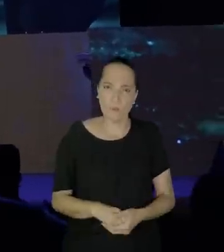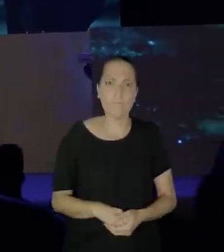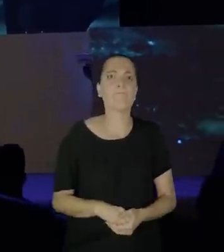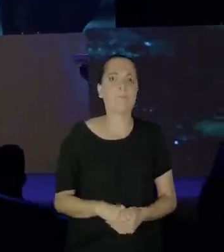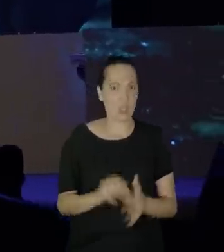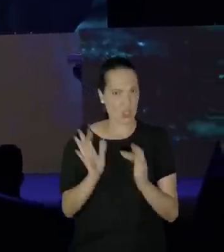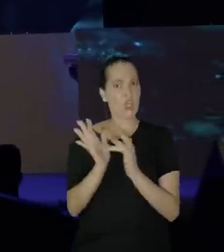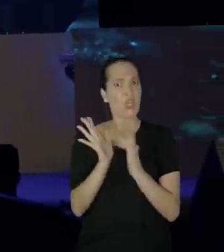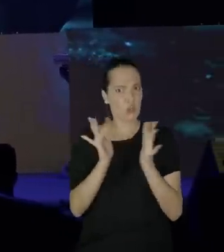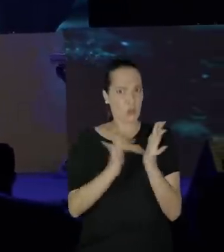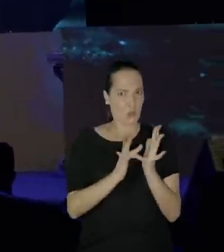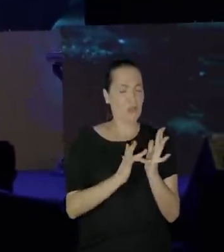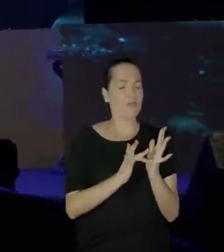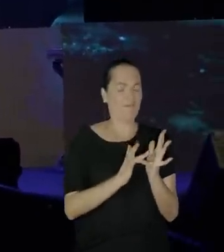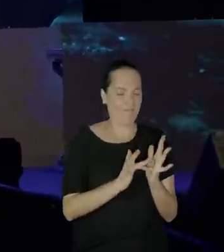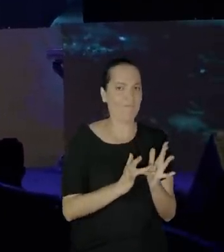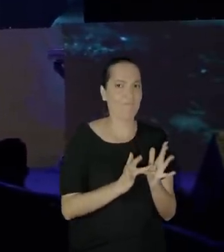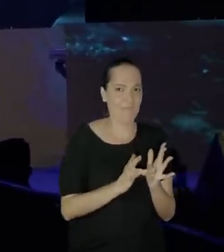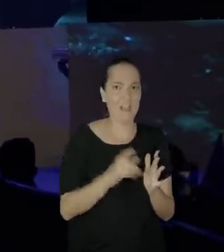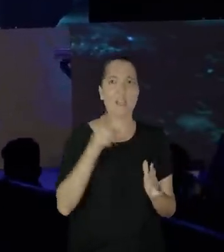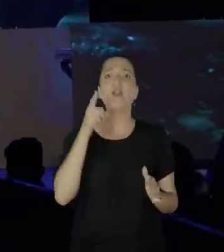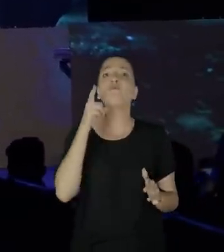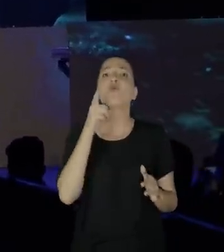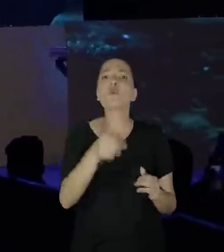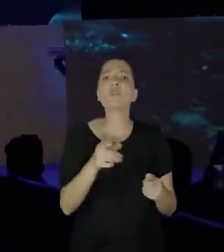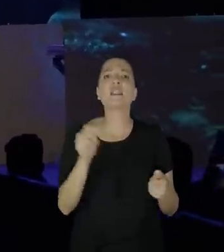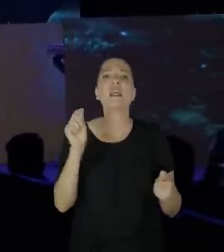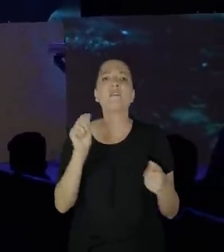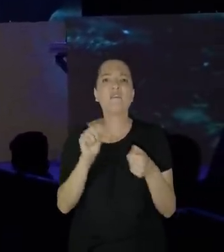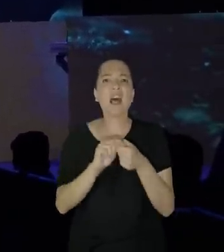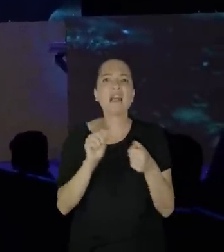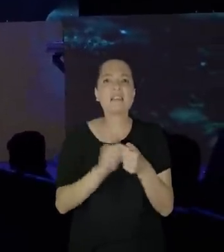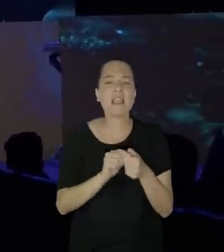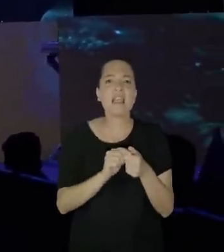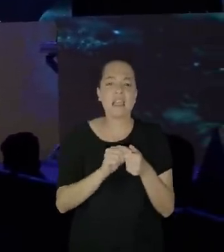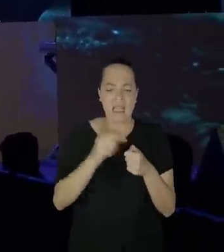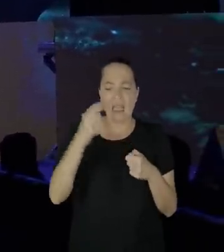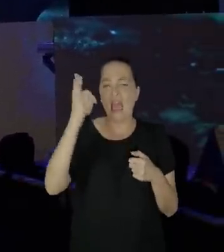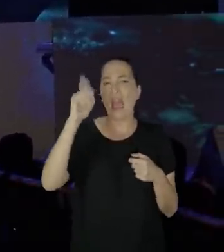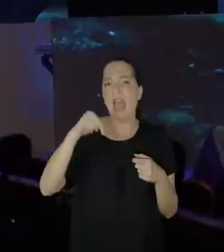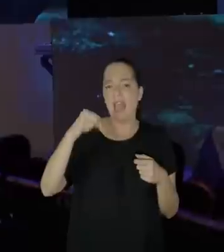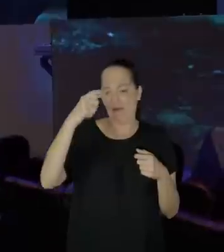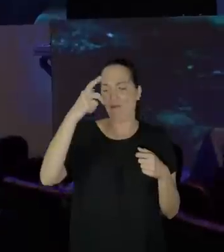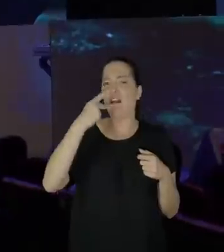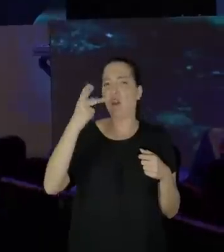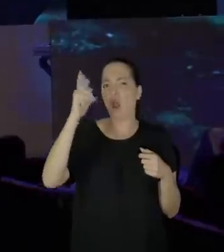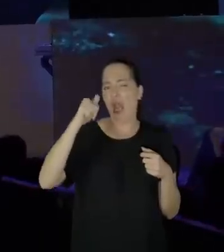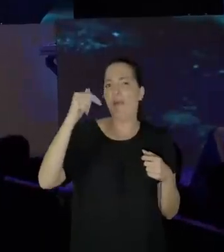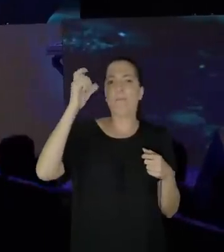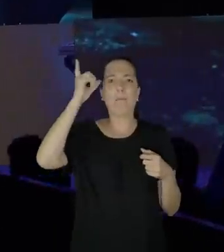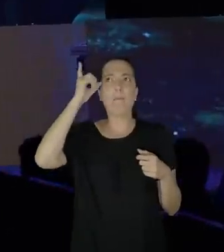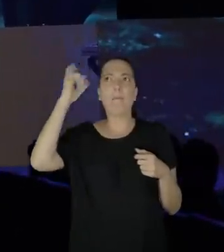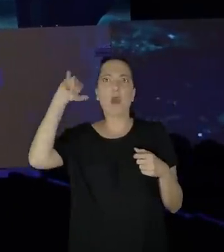Jesus de Nazaré, tu te fizeste profeta quando eles clamavam por um libertador.